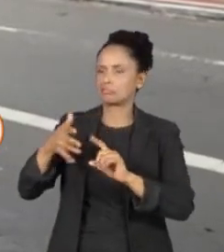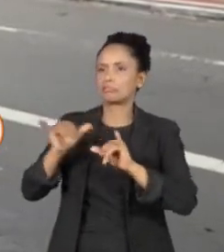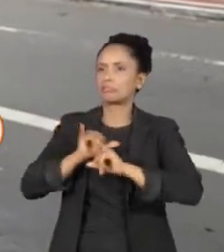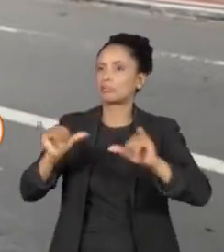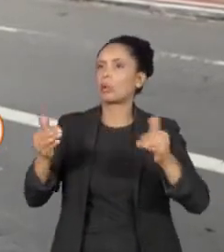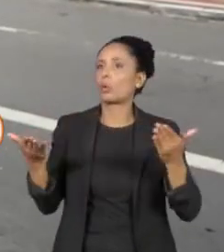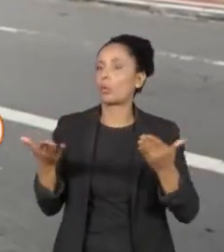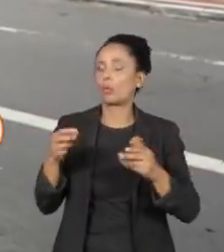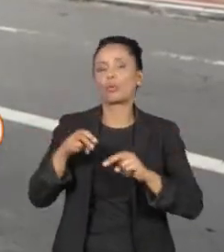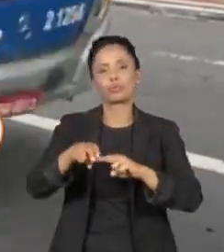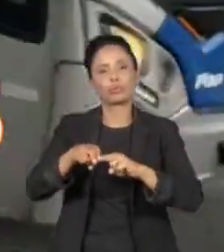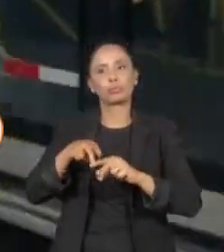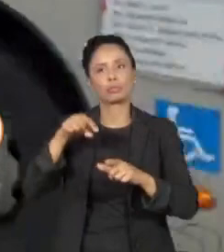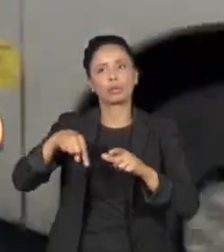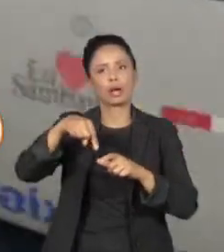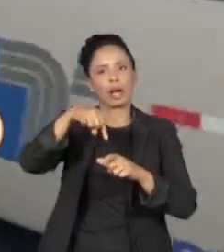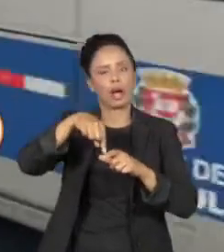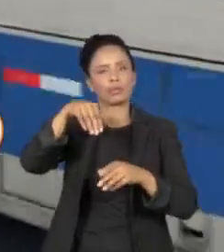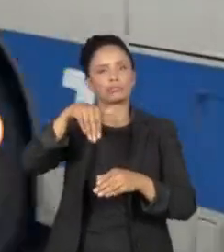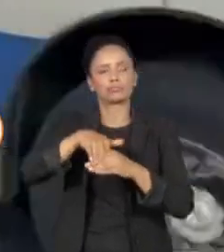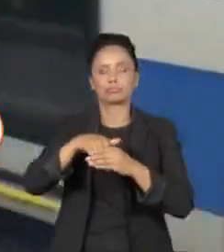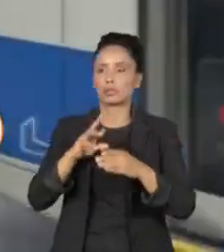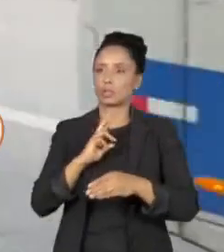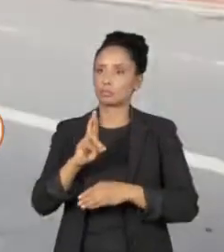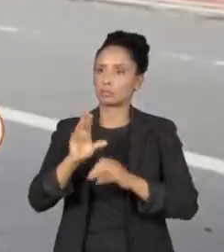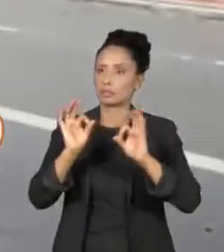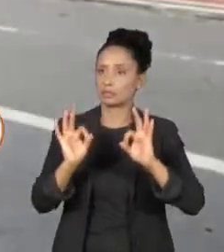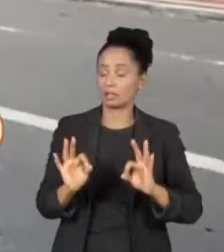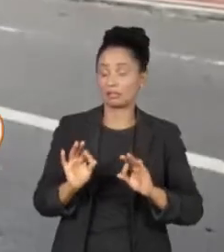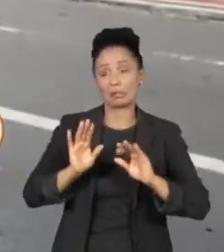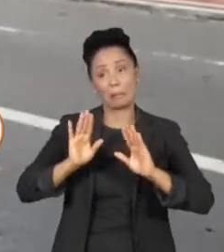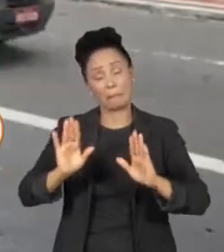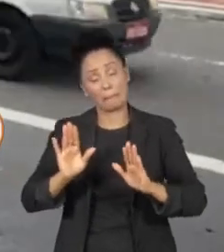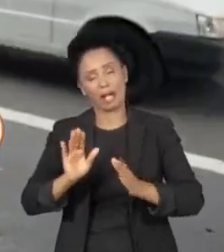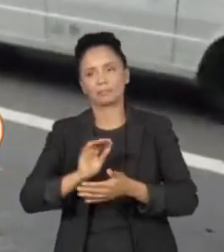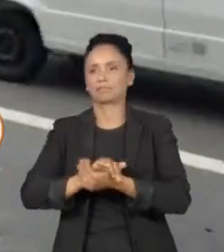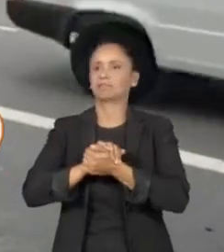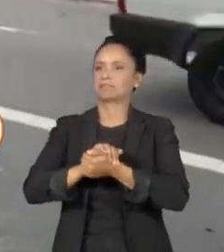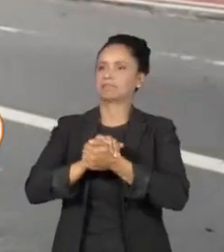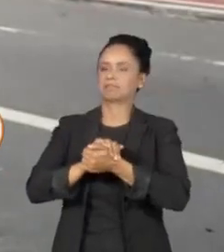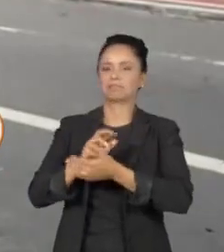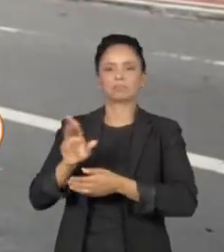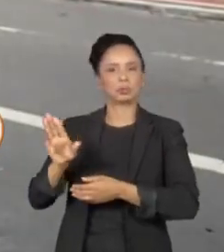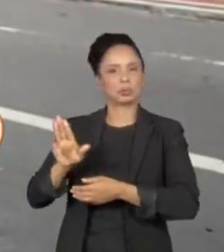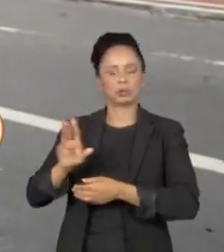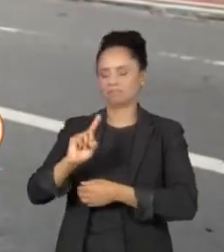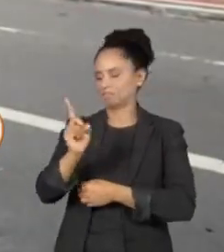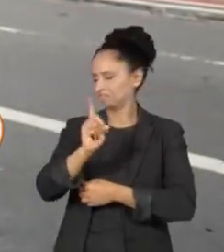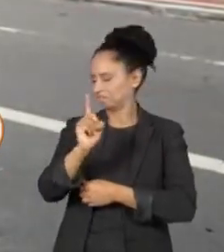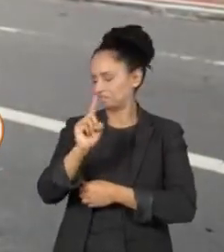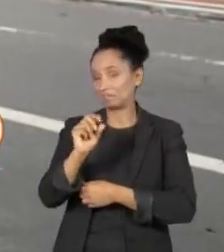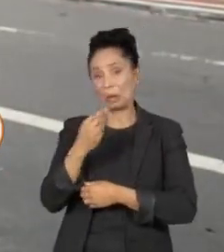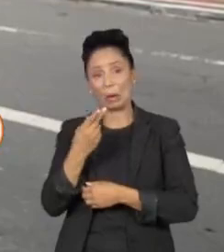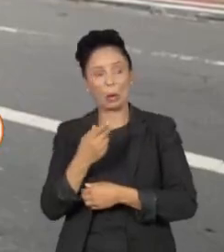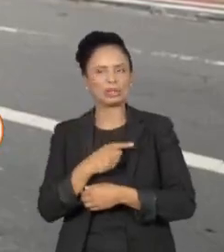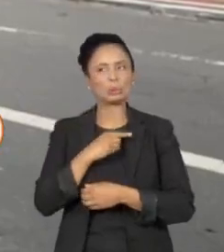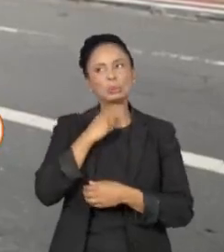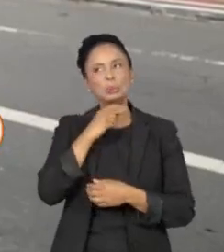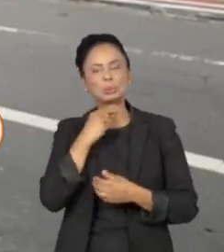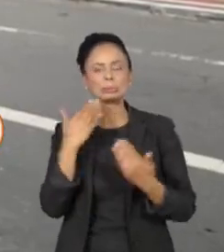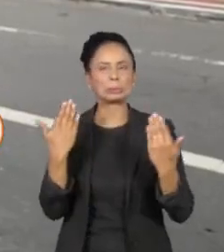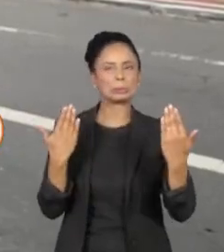a expectativa não é que ele parabenize o presidente eleito, o presidente Lula, ou mesmo questione o resultado das eleições.